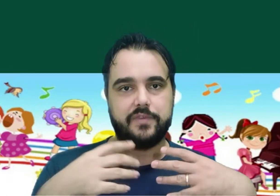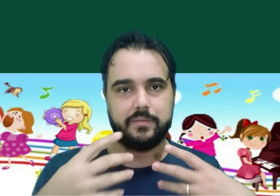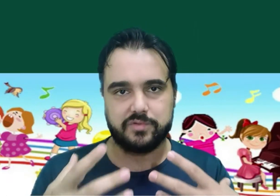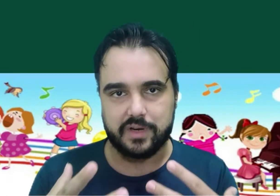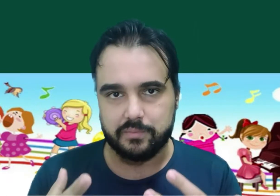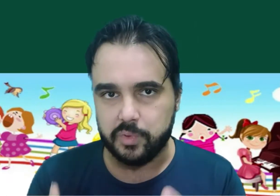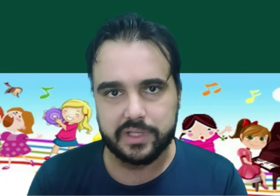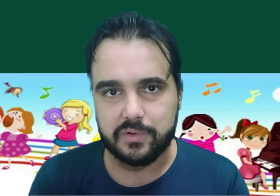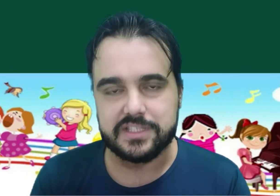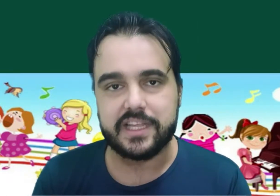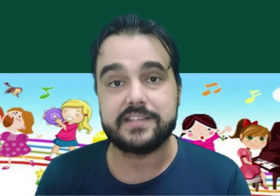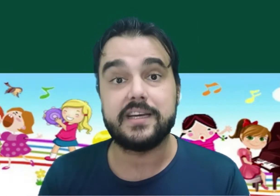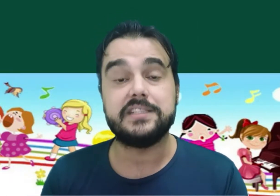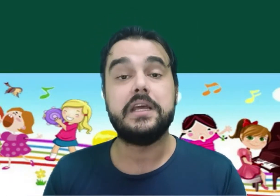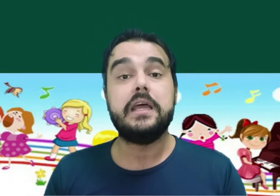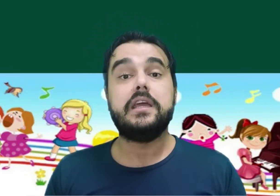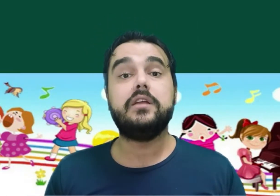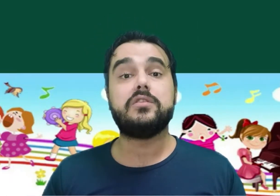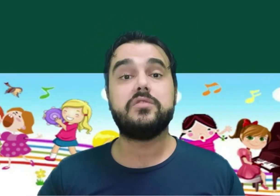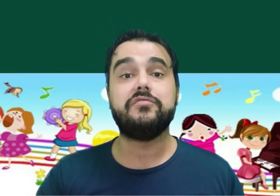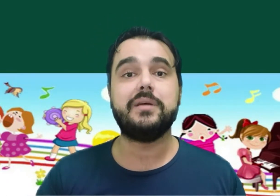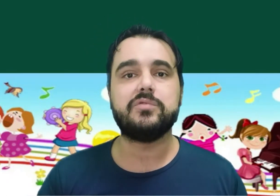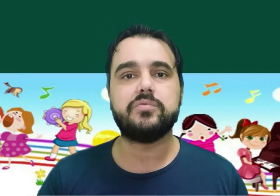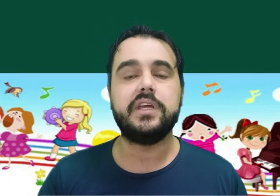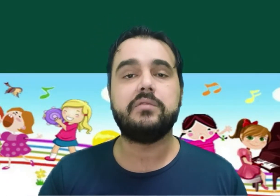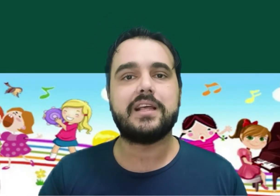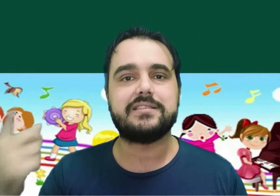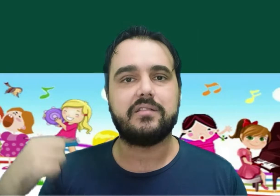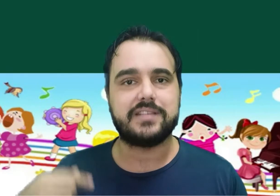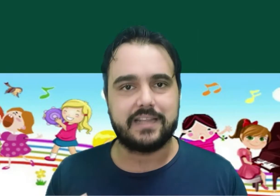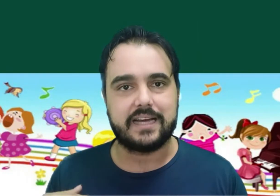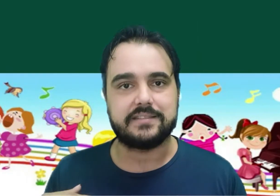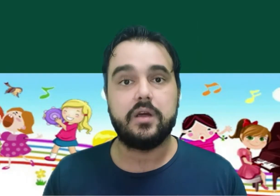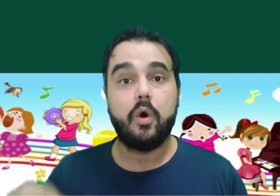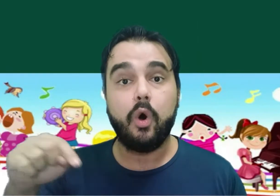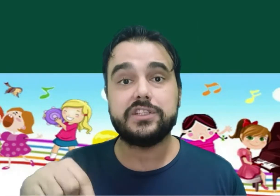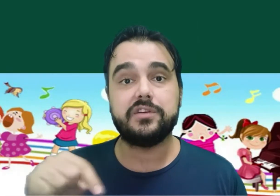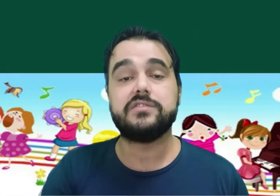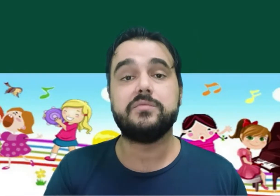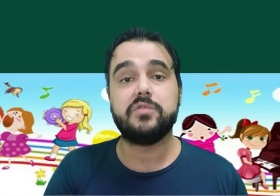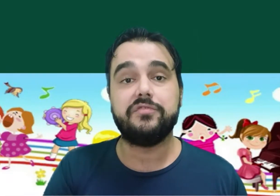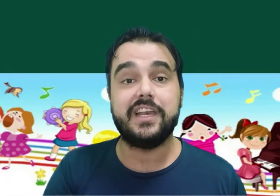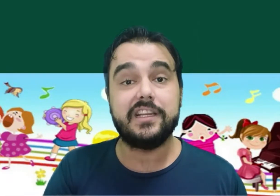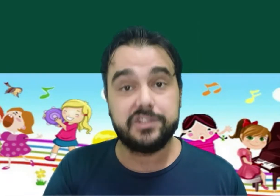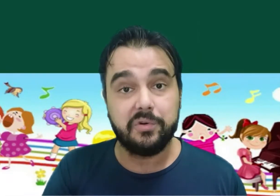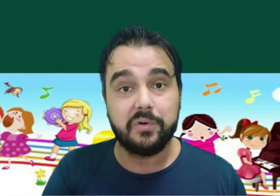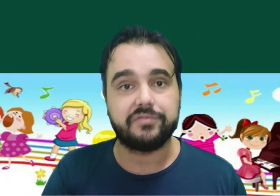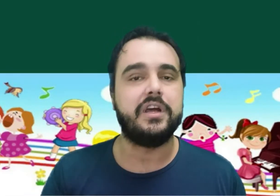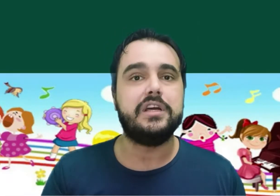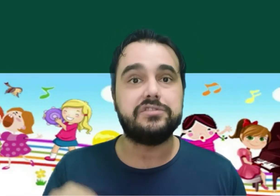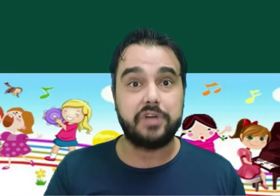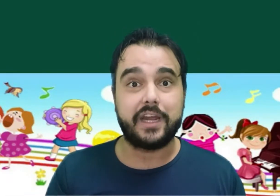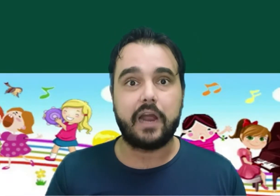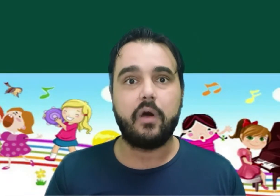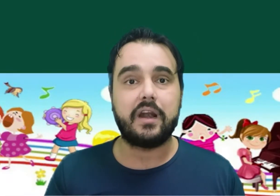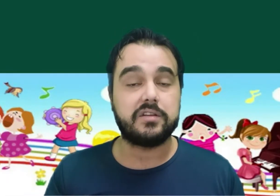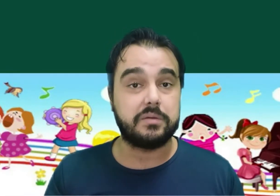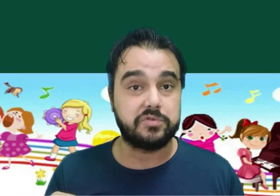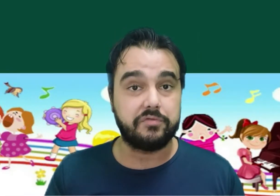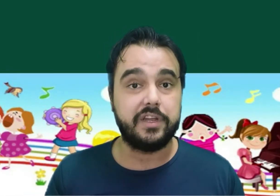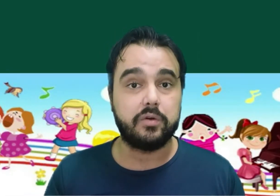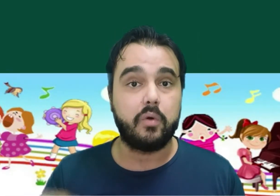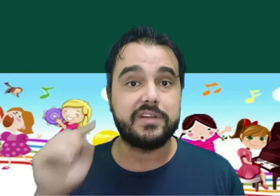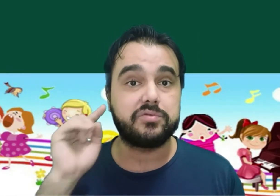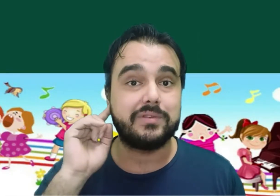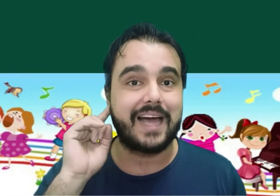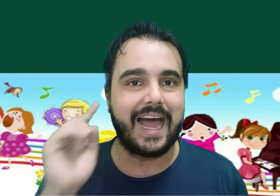nós vimos muita coisa interessante e nós ouvimos o hino nas aulas atrás. Hoje nós vamos ouvir ele de novo, só que agora nós